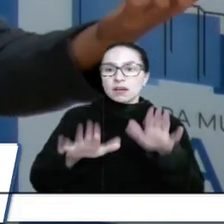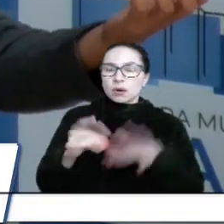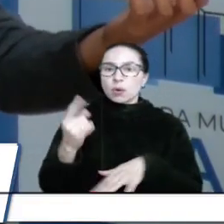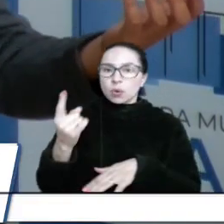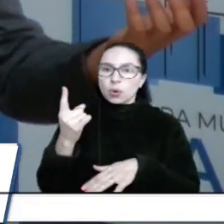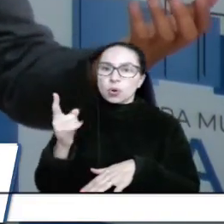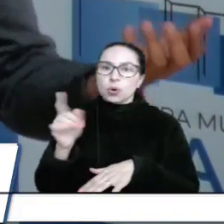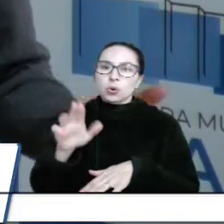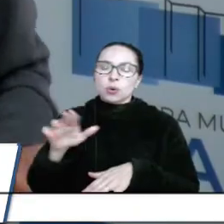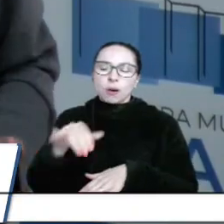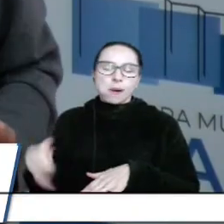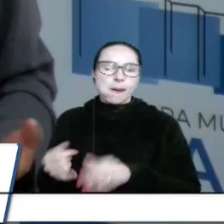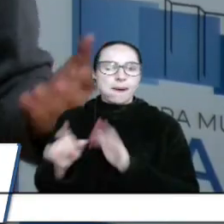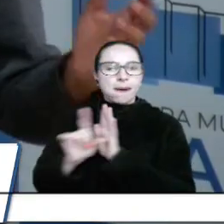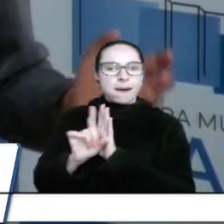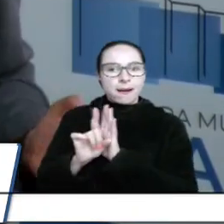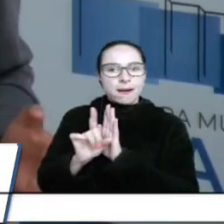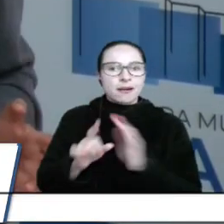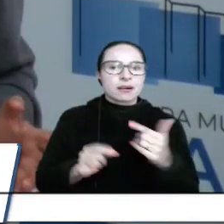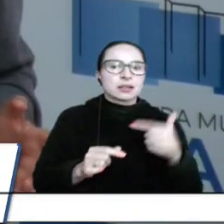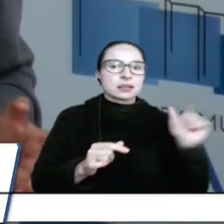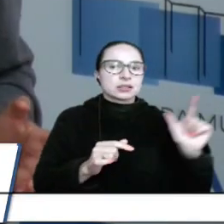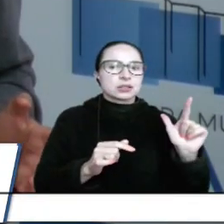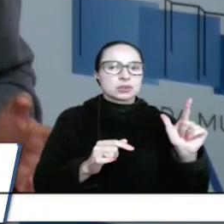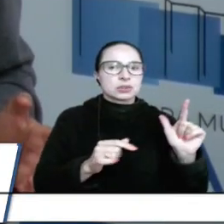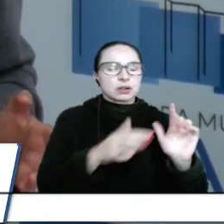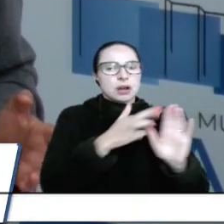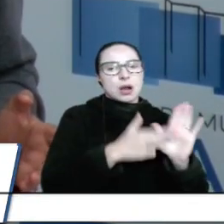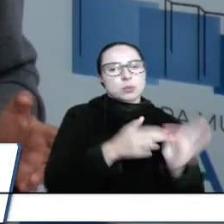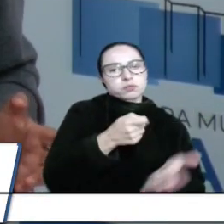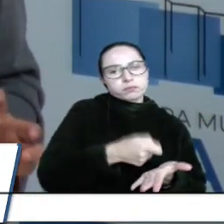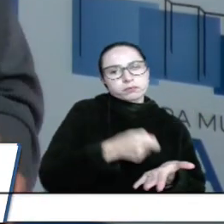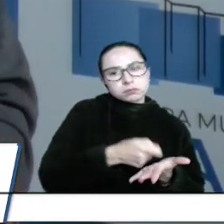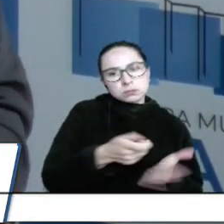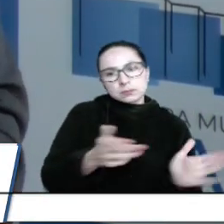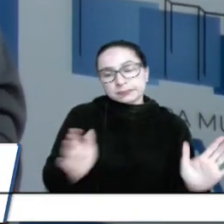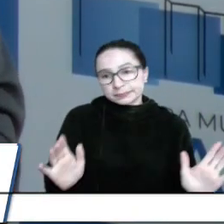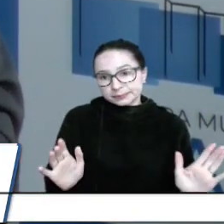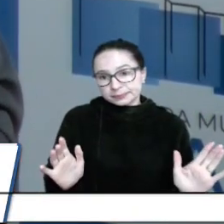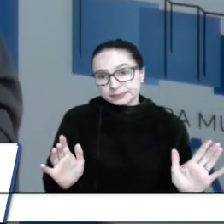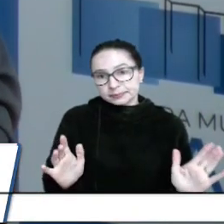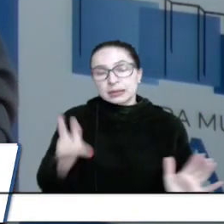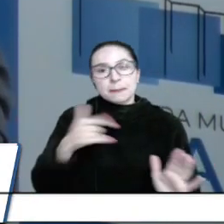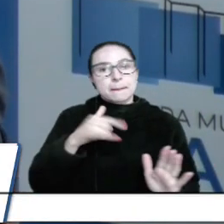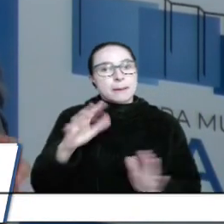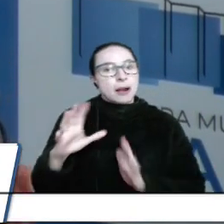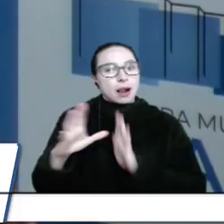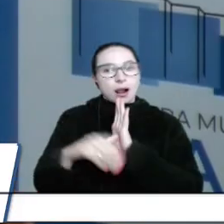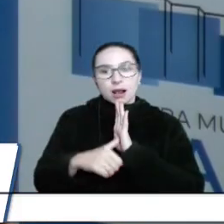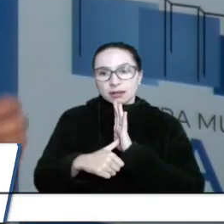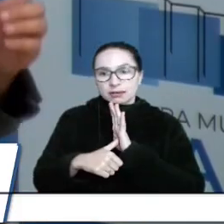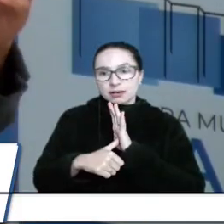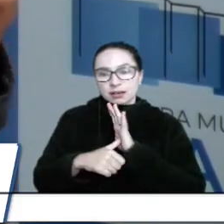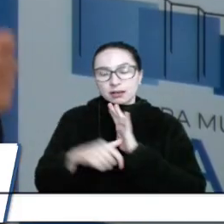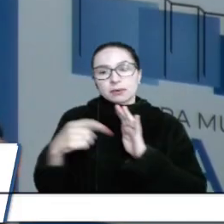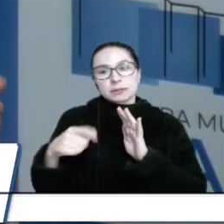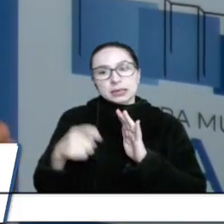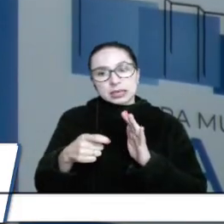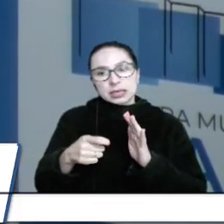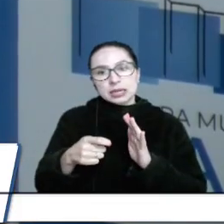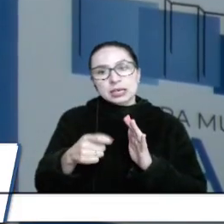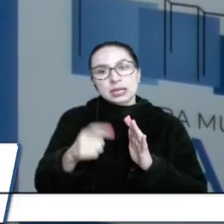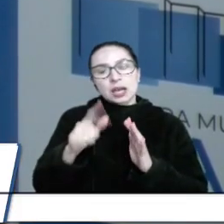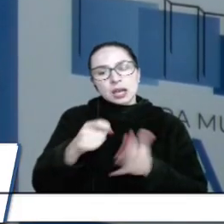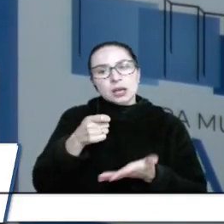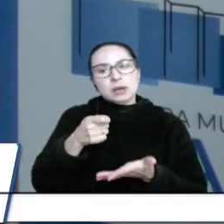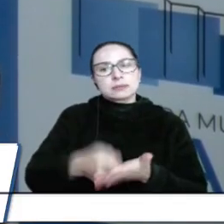benéficias da lei e outros o rigor da lei. Para bandido, tem que ser o rigor da